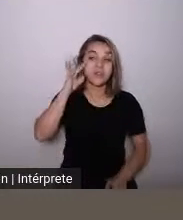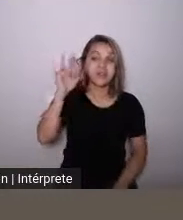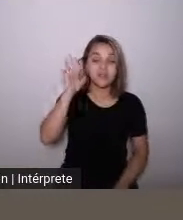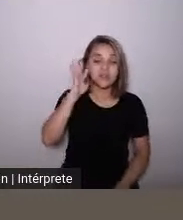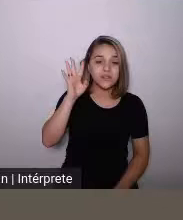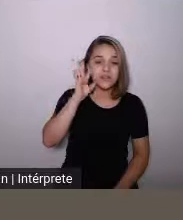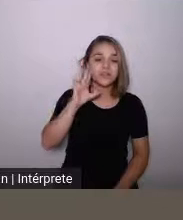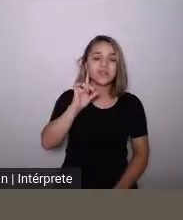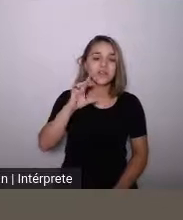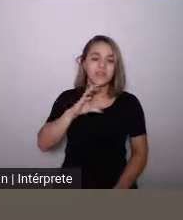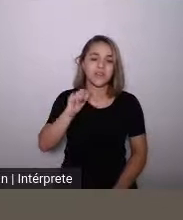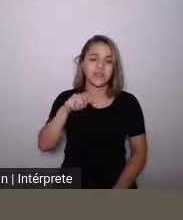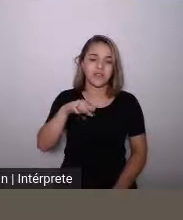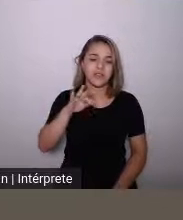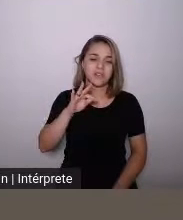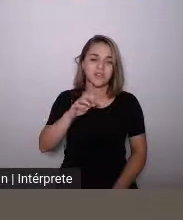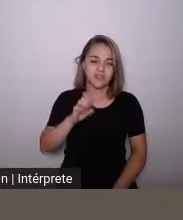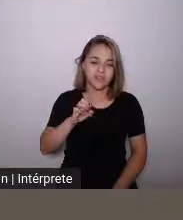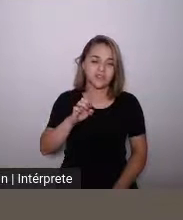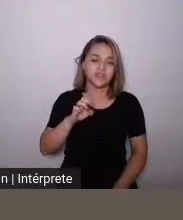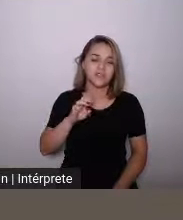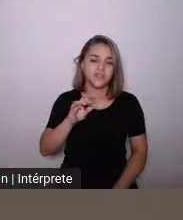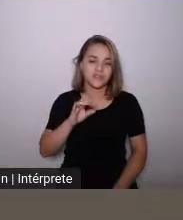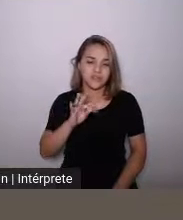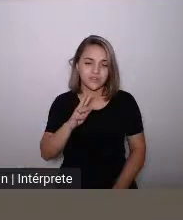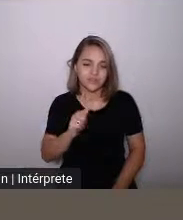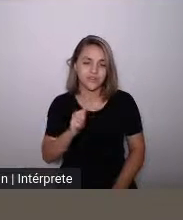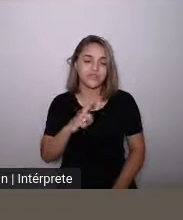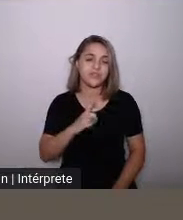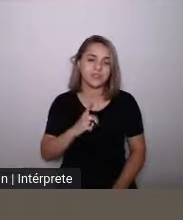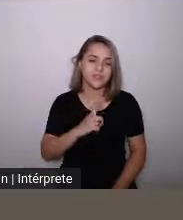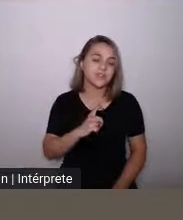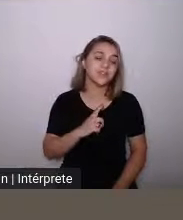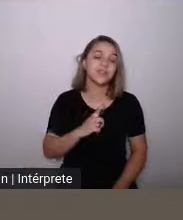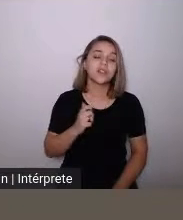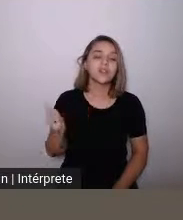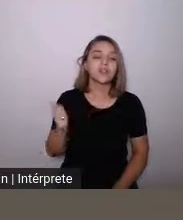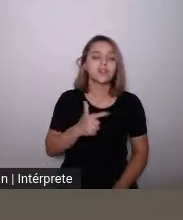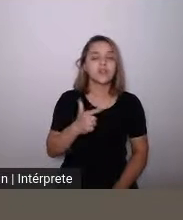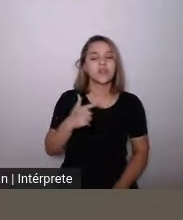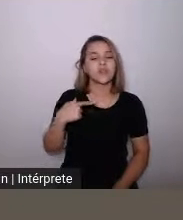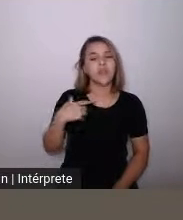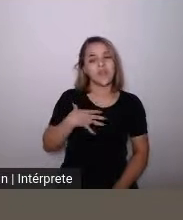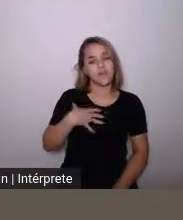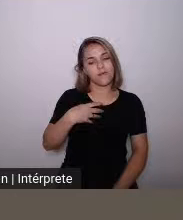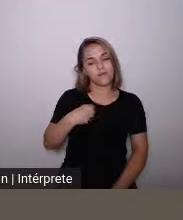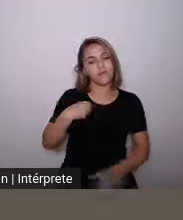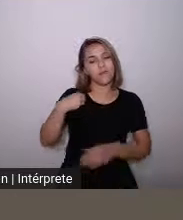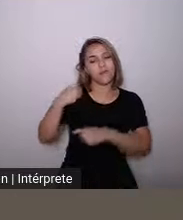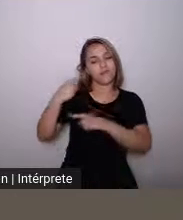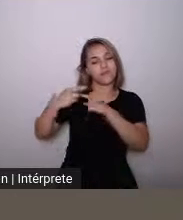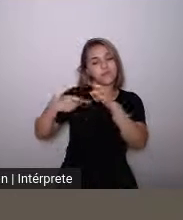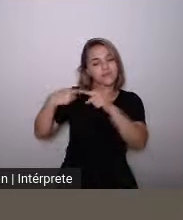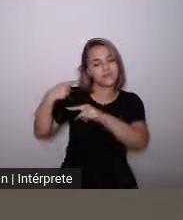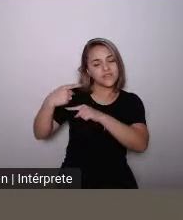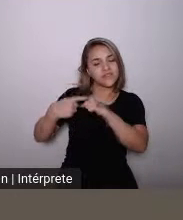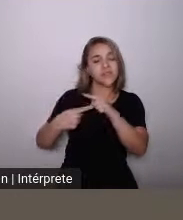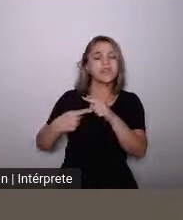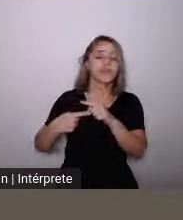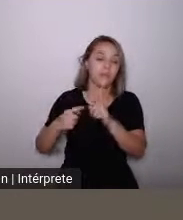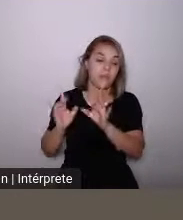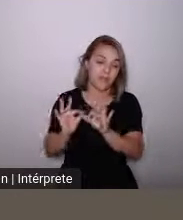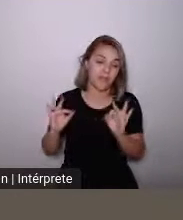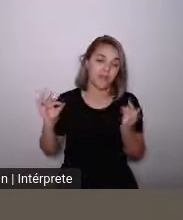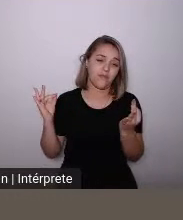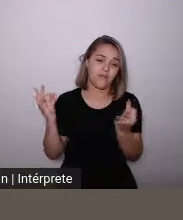de dandes, herdeiros improdutivos e sem filhos, ao invés da linhagem da família patriarcal e de intelectuais engajados,